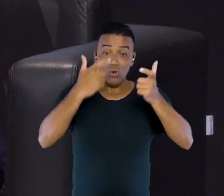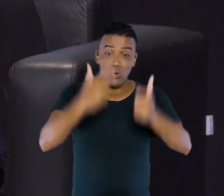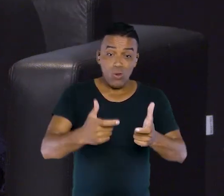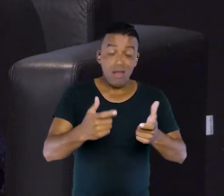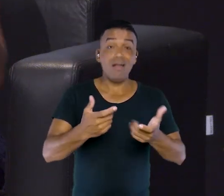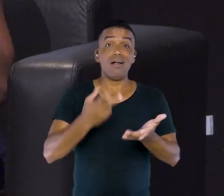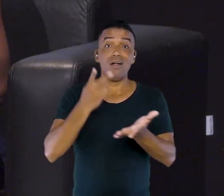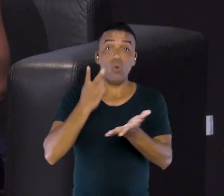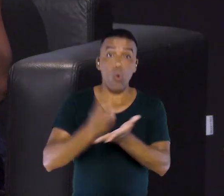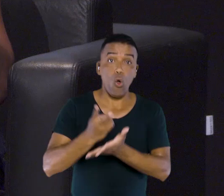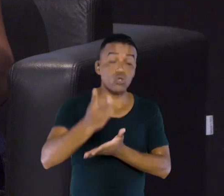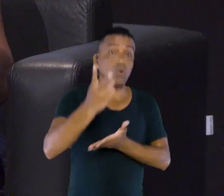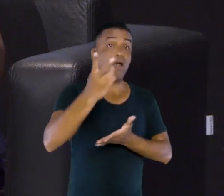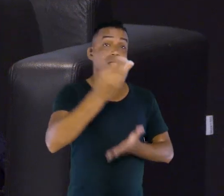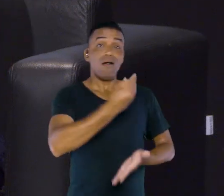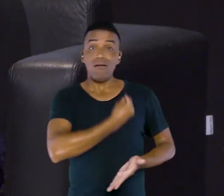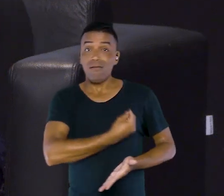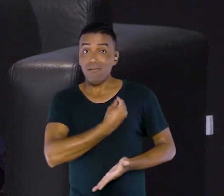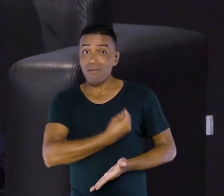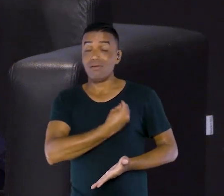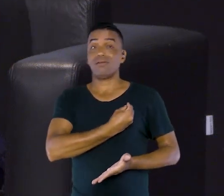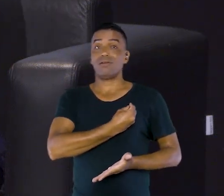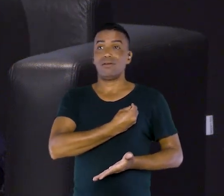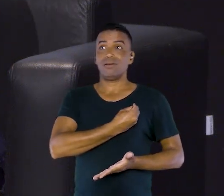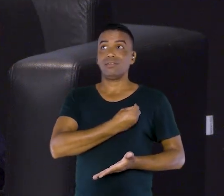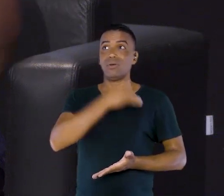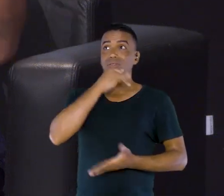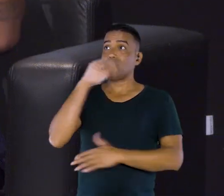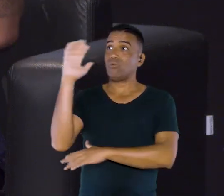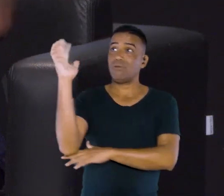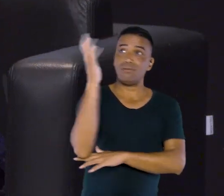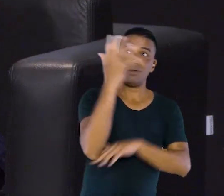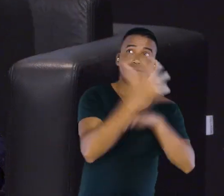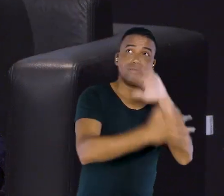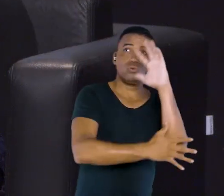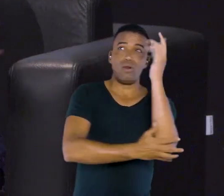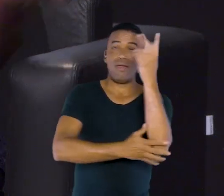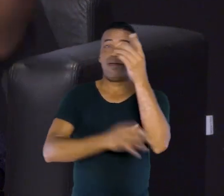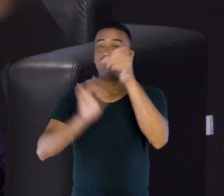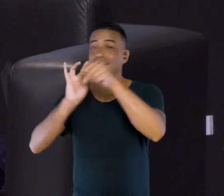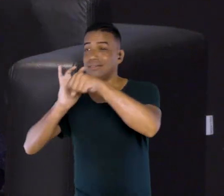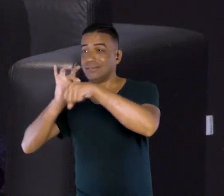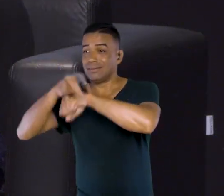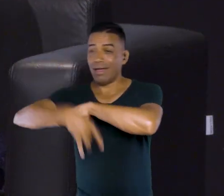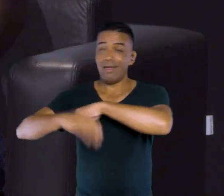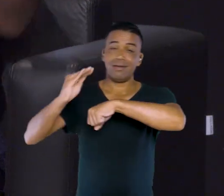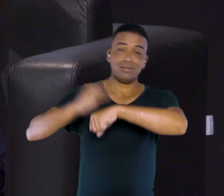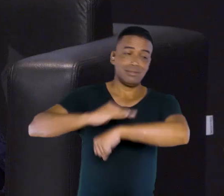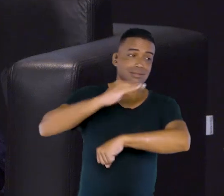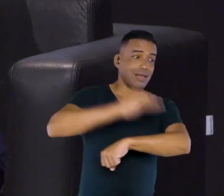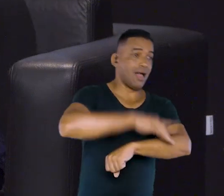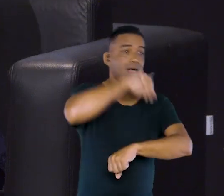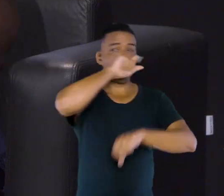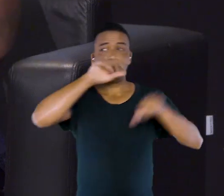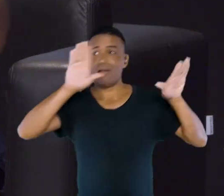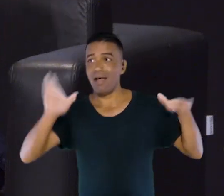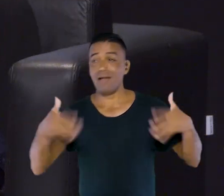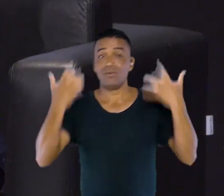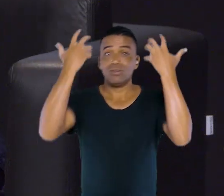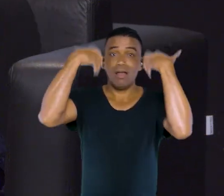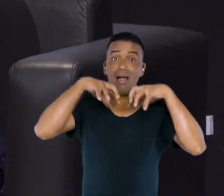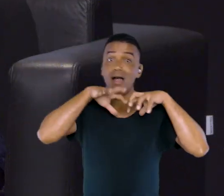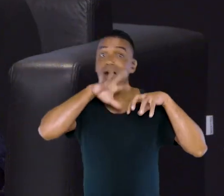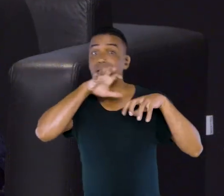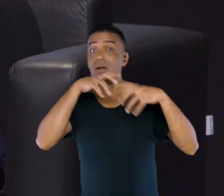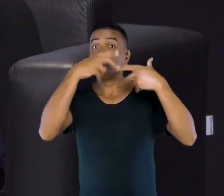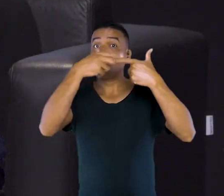continuar não existindo, mas para aqueles seres invisíveis, para aqueles insetos e sapos e aves e